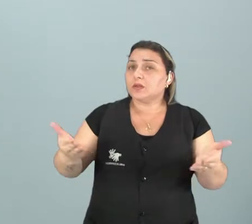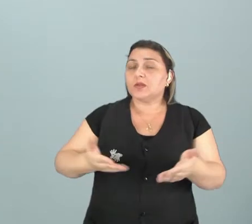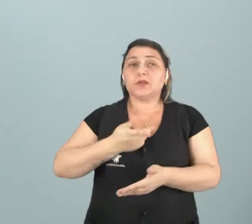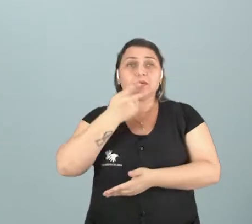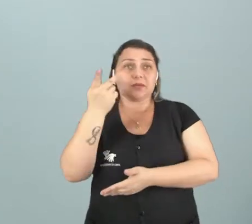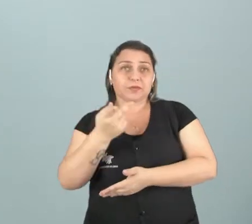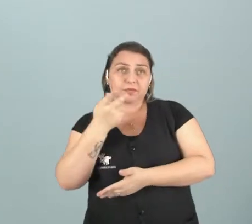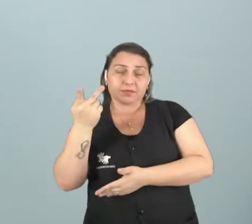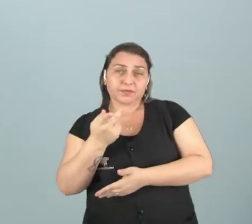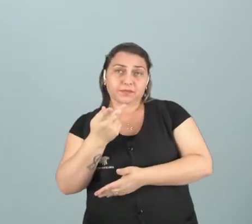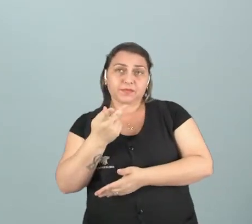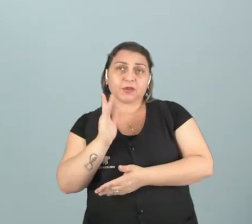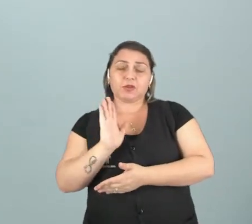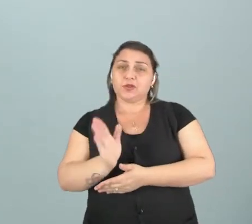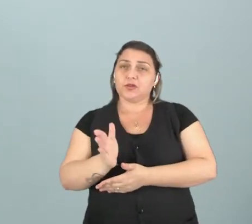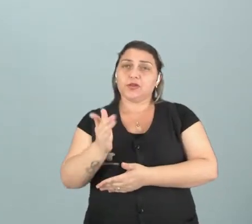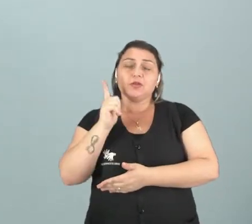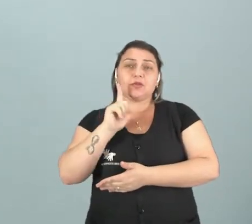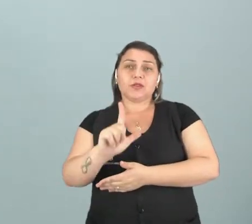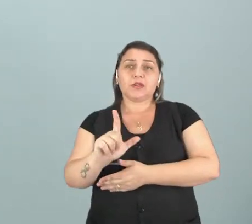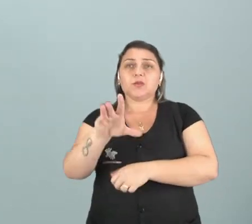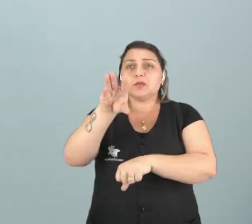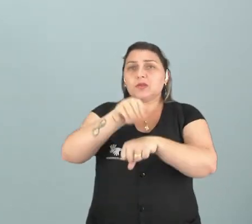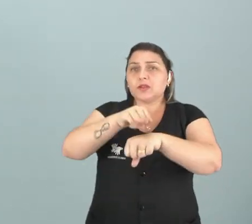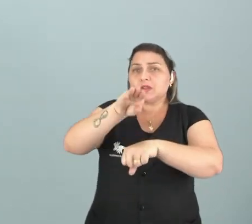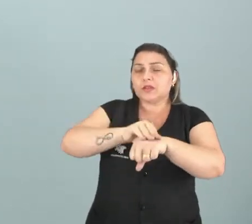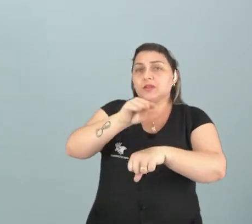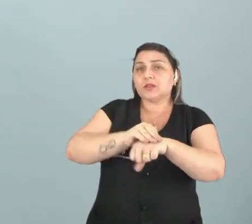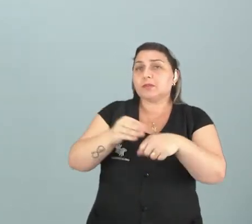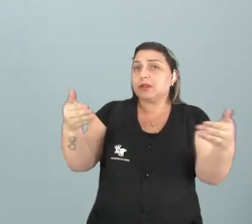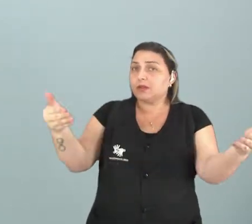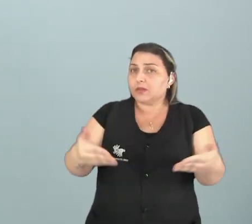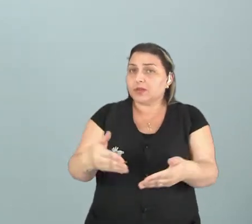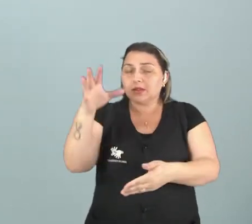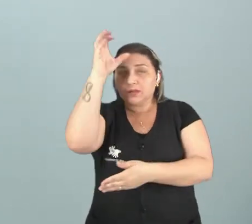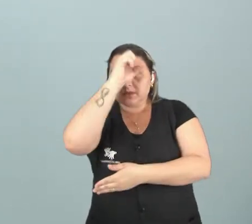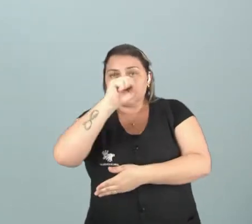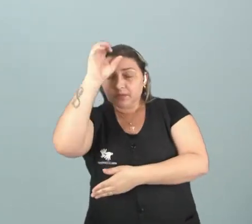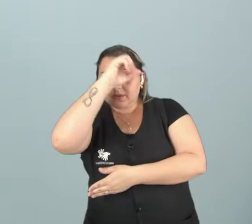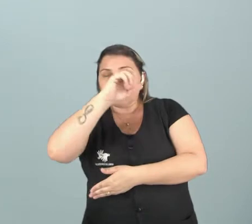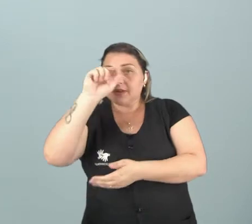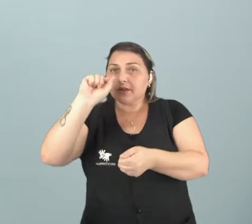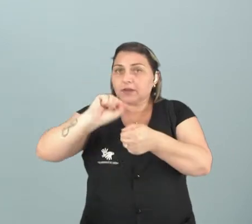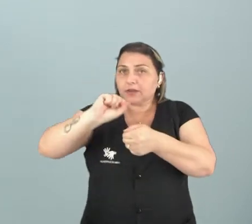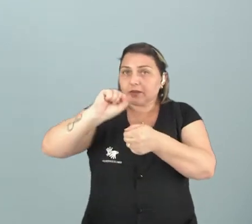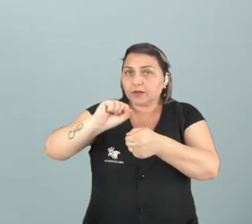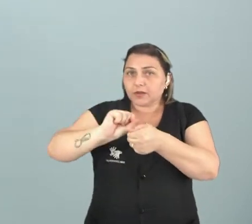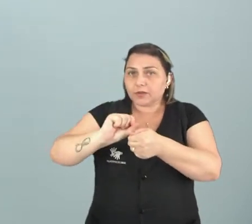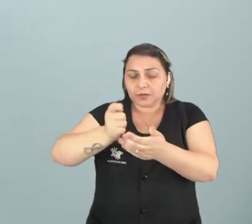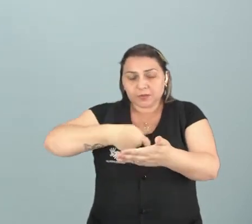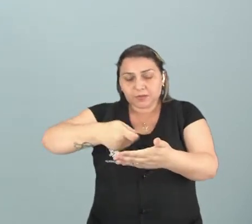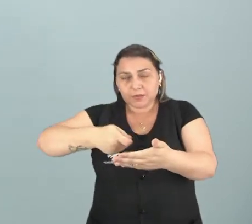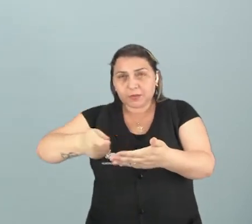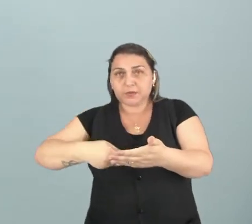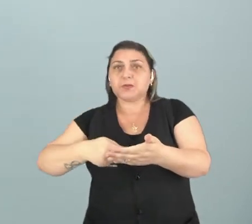disse, vocês já adquiriram conhecimentos para agora aprenderem a produzir um texto